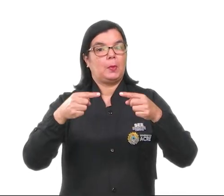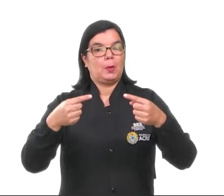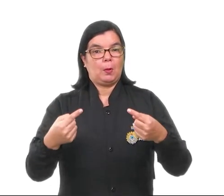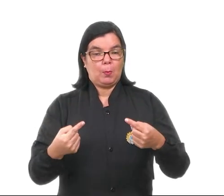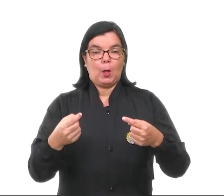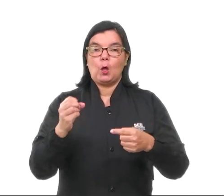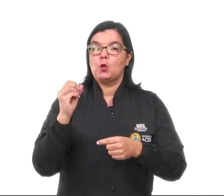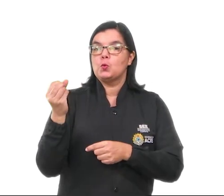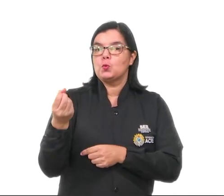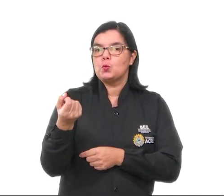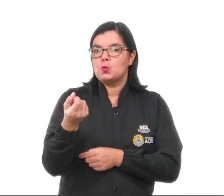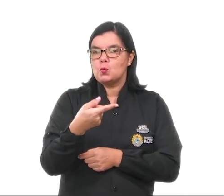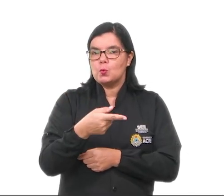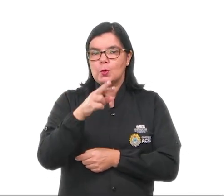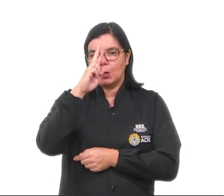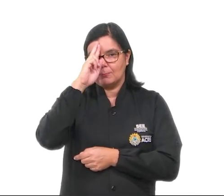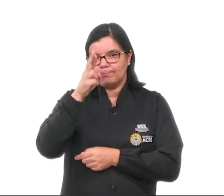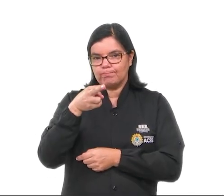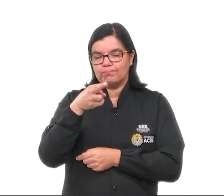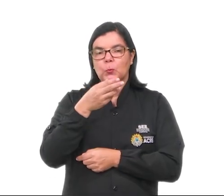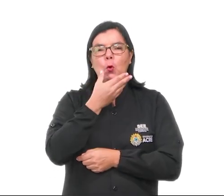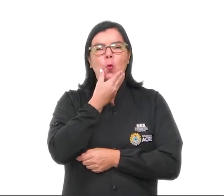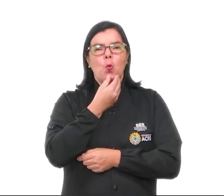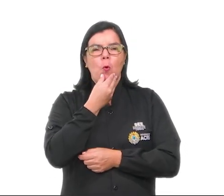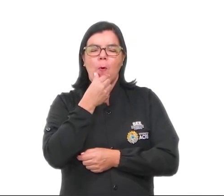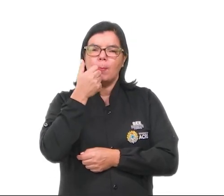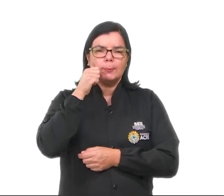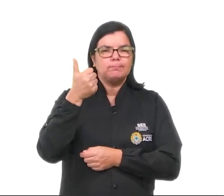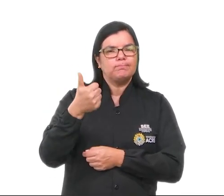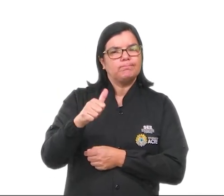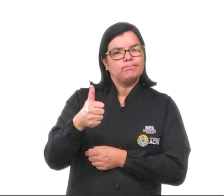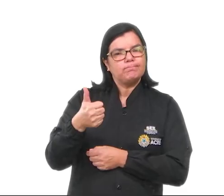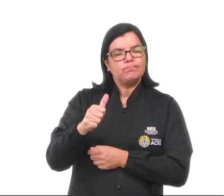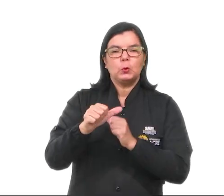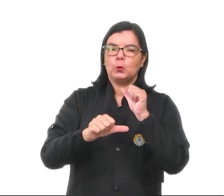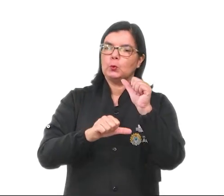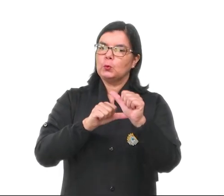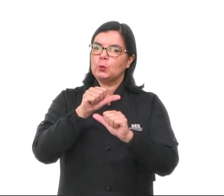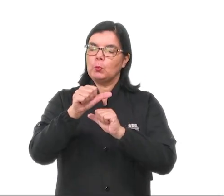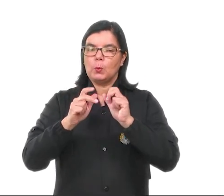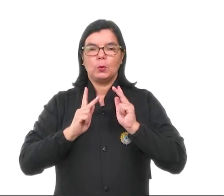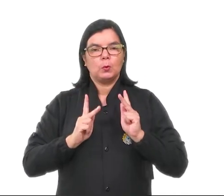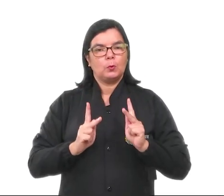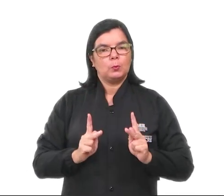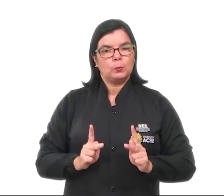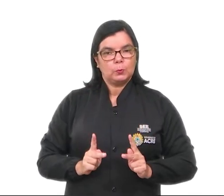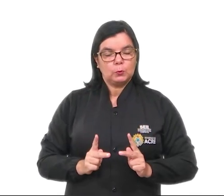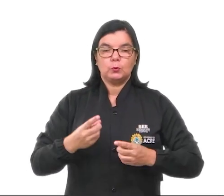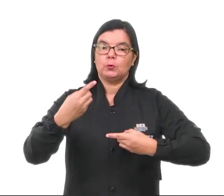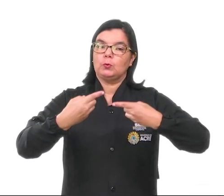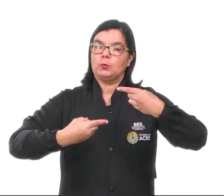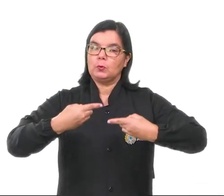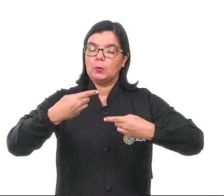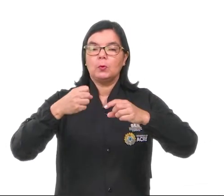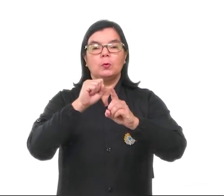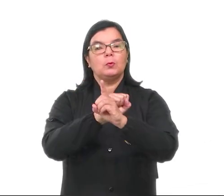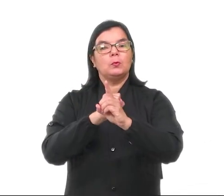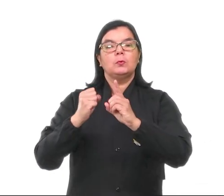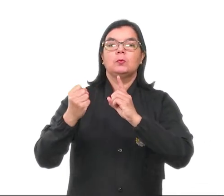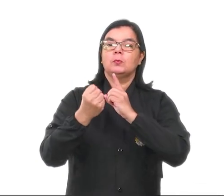pela razão. O autor analisa como isso moldou o comportamento político e